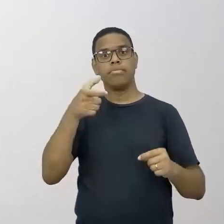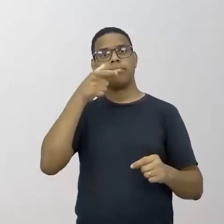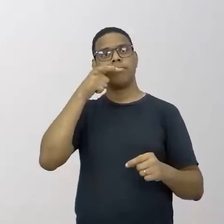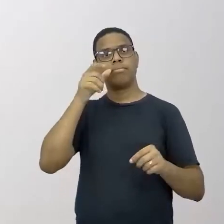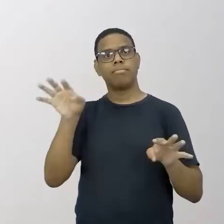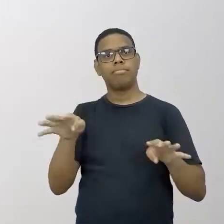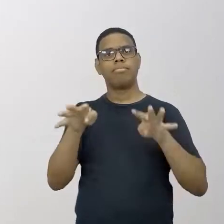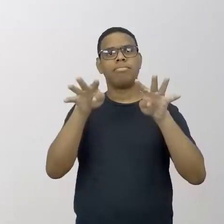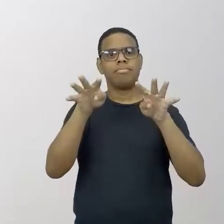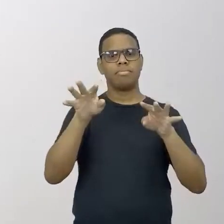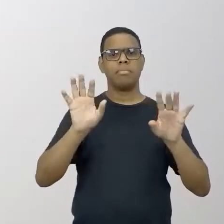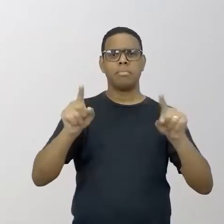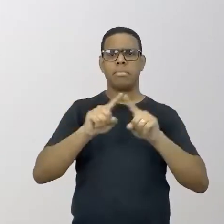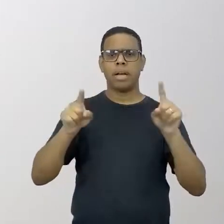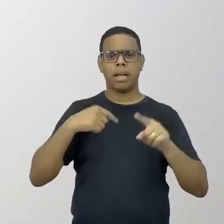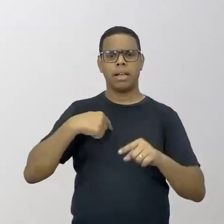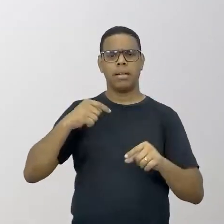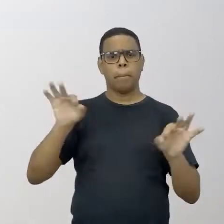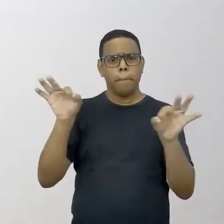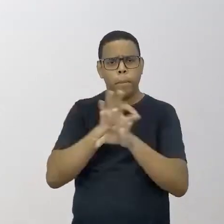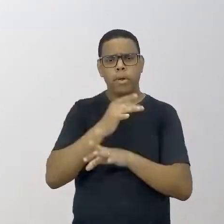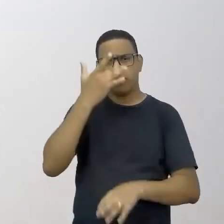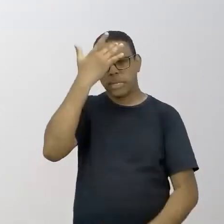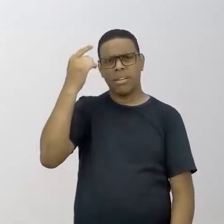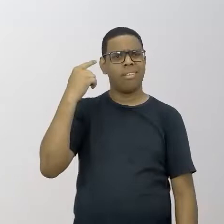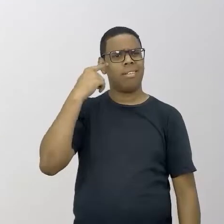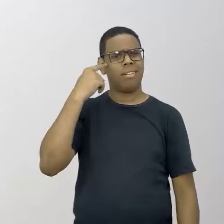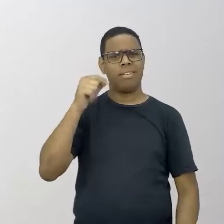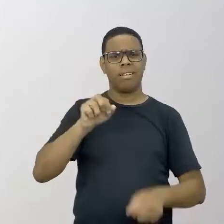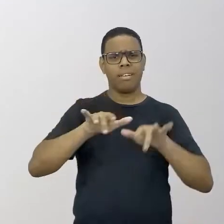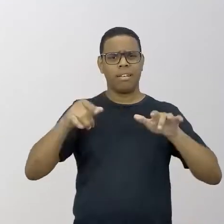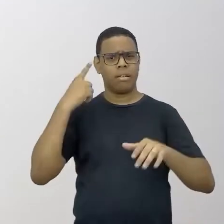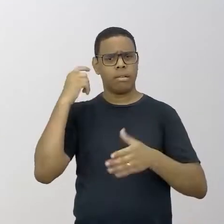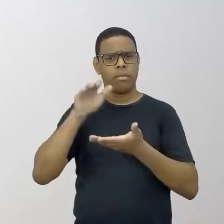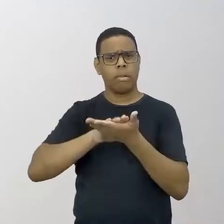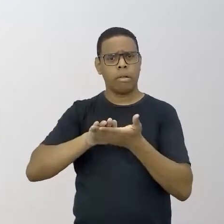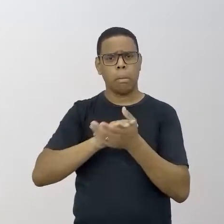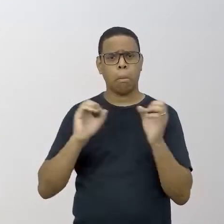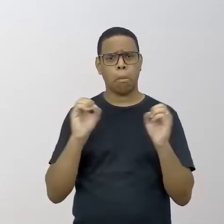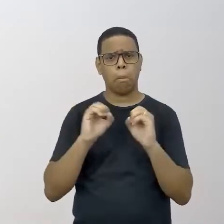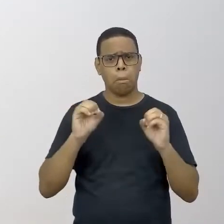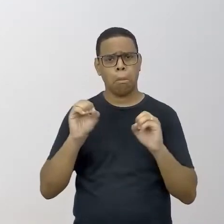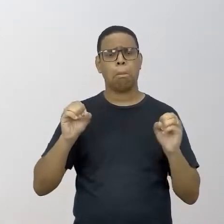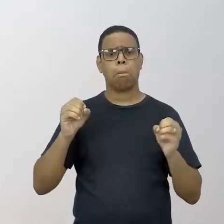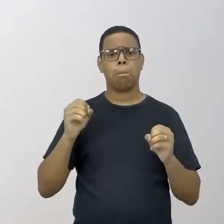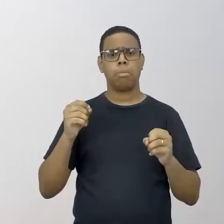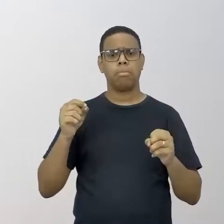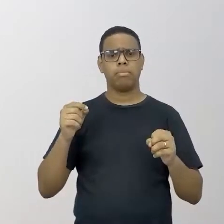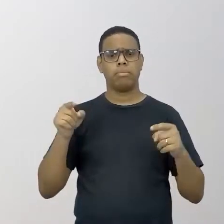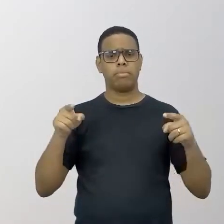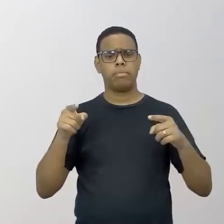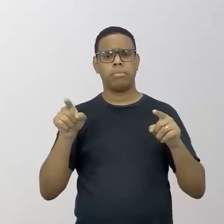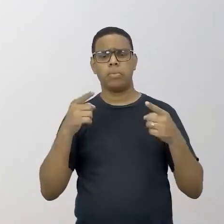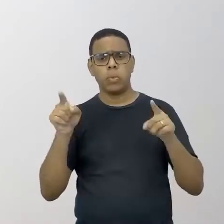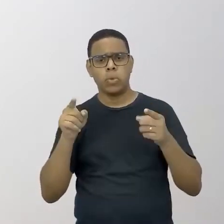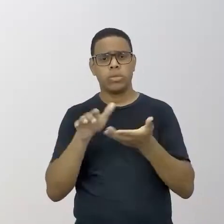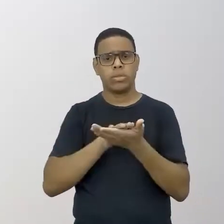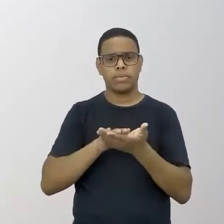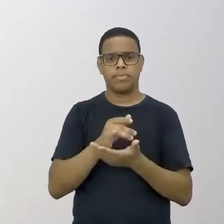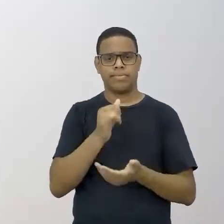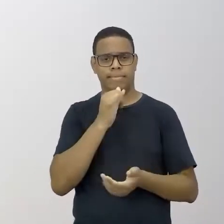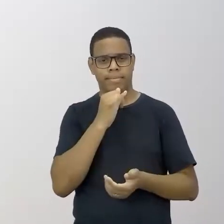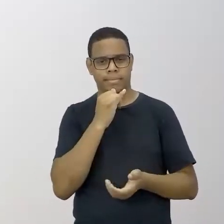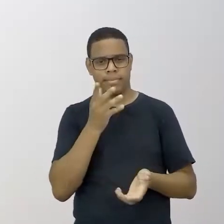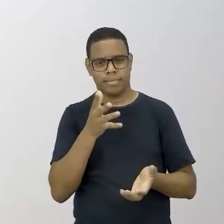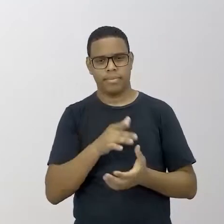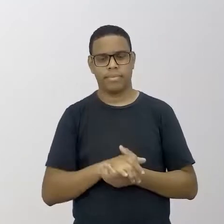de lá desconcertadas pelo fato de que não ouviram ele tocar nenhuma peça, como, por